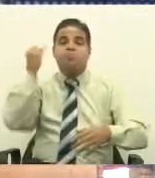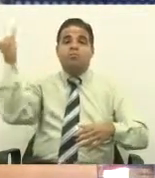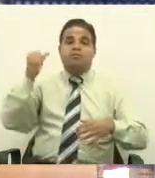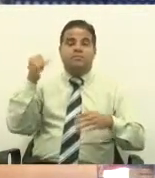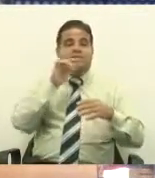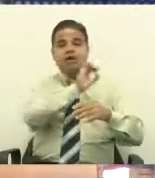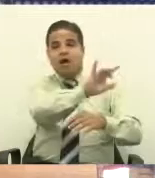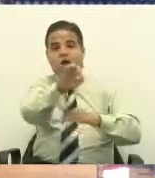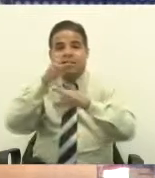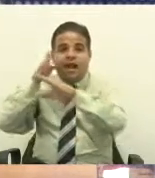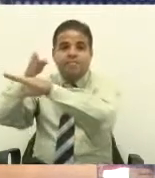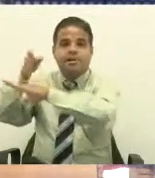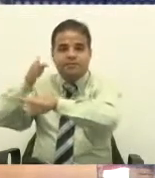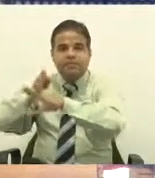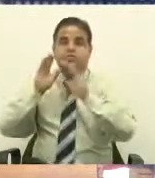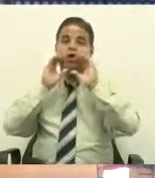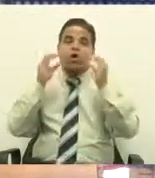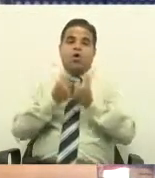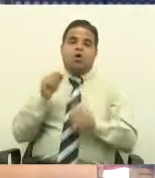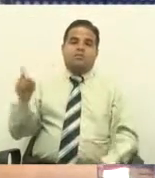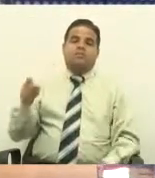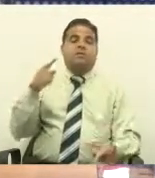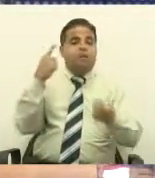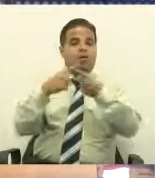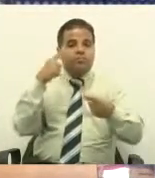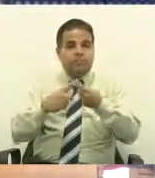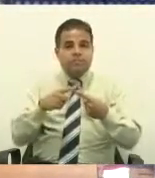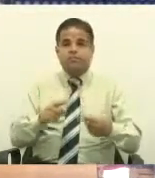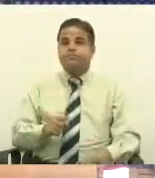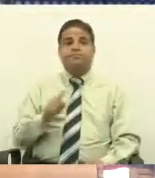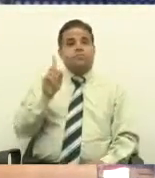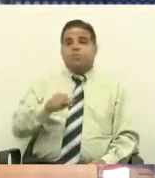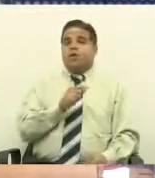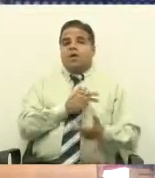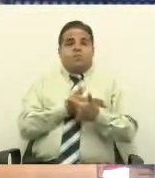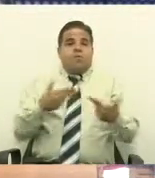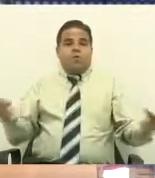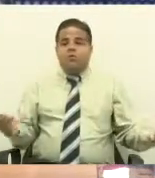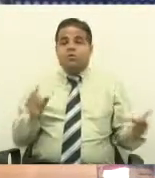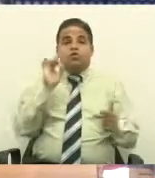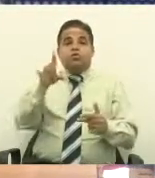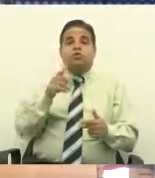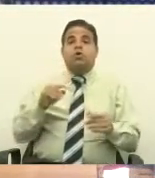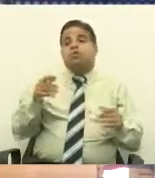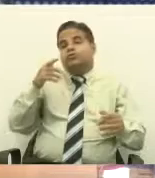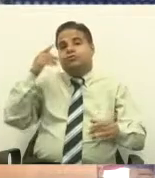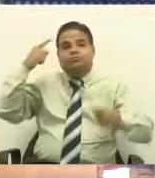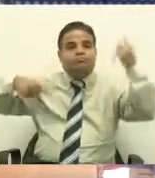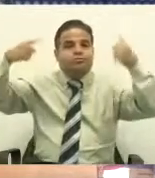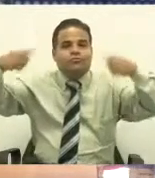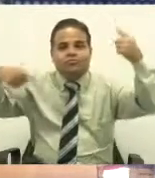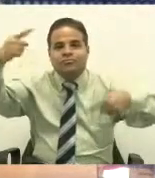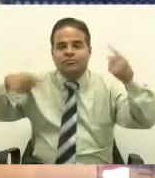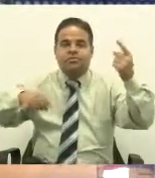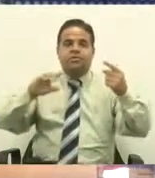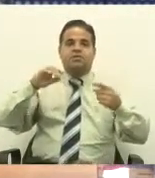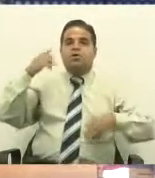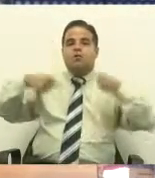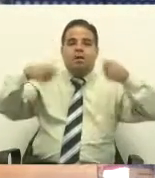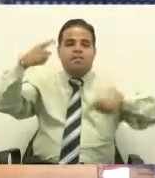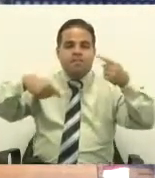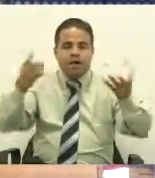da participação na comissão. Porque não é algo só em termos de discussão ou debate em termos